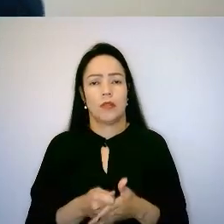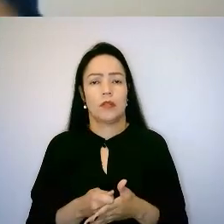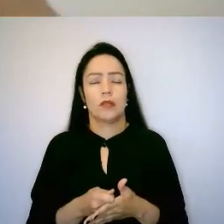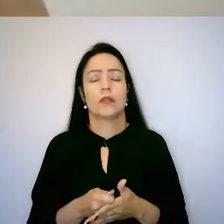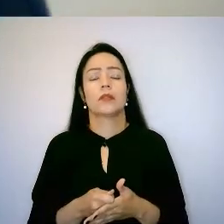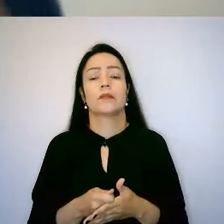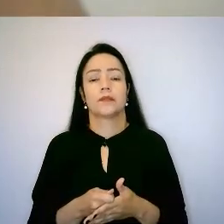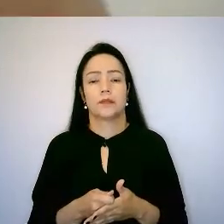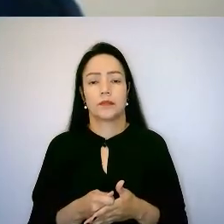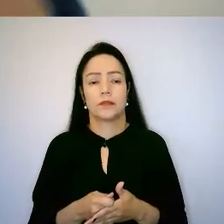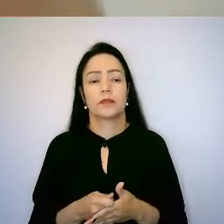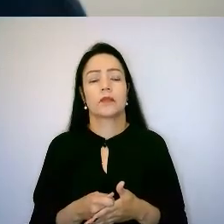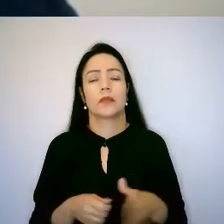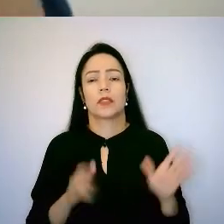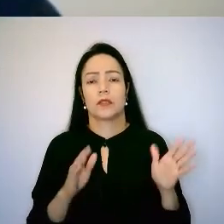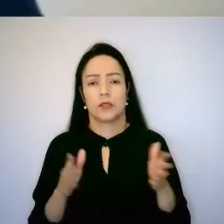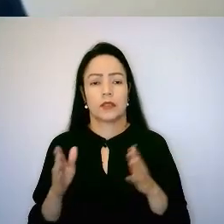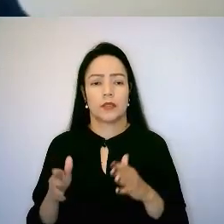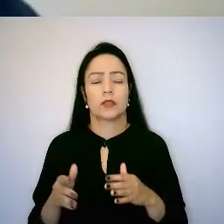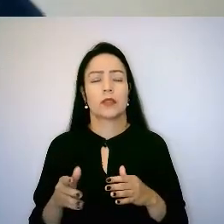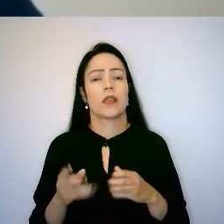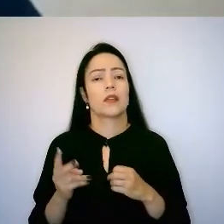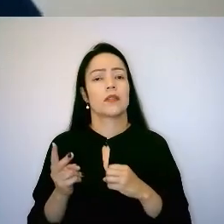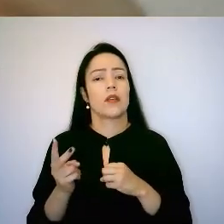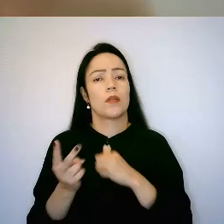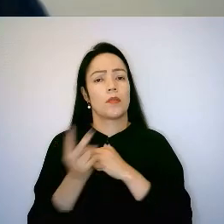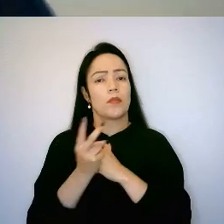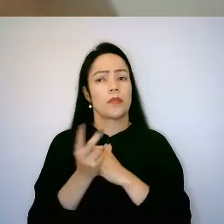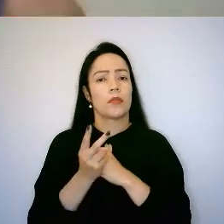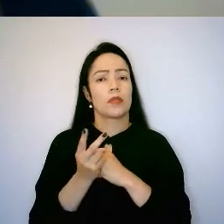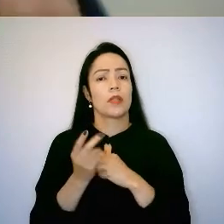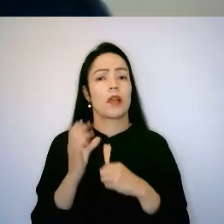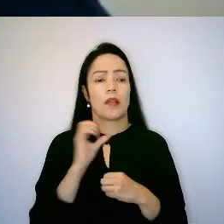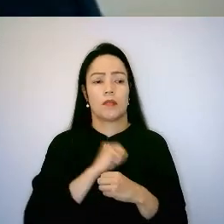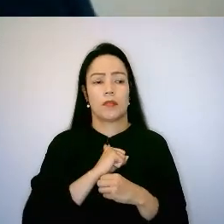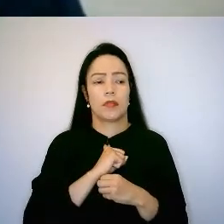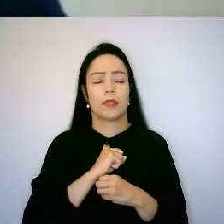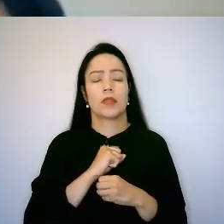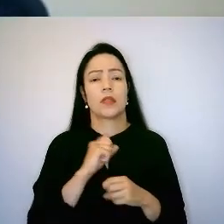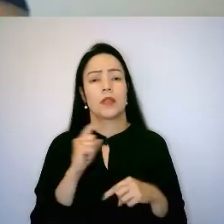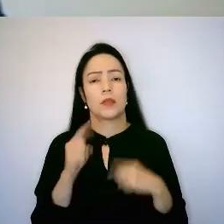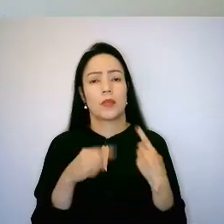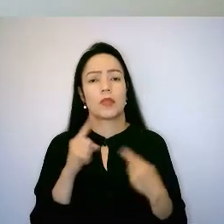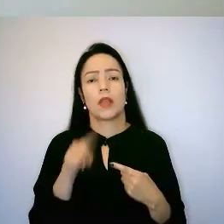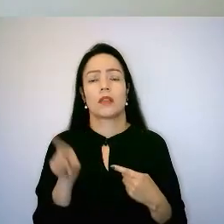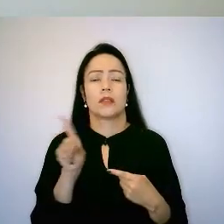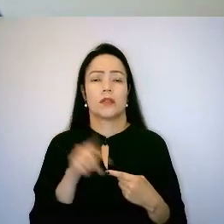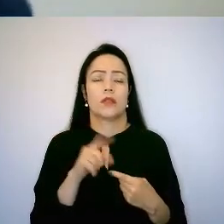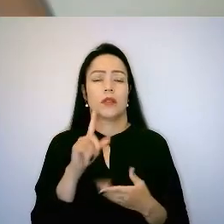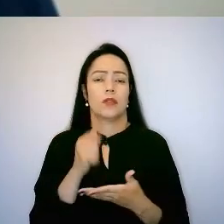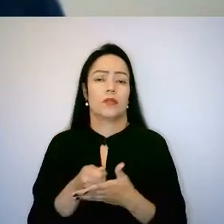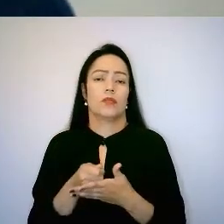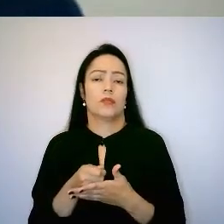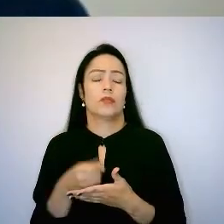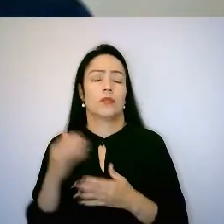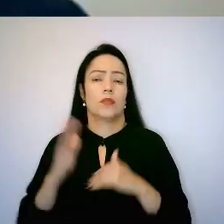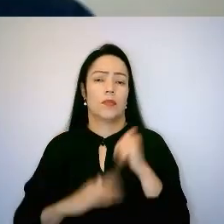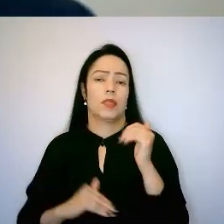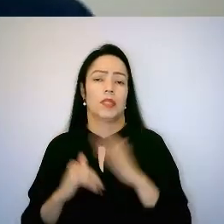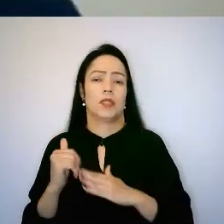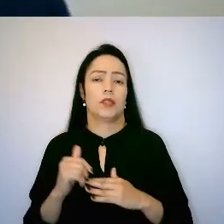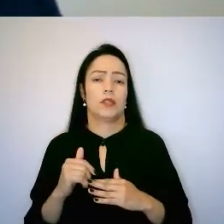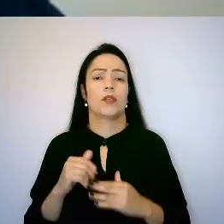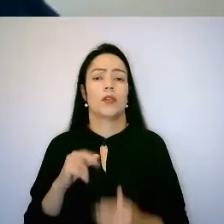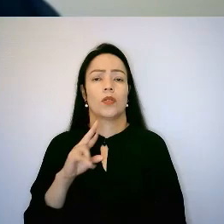que foi proferida em medidas protetivas de urgência que resultou na revogação da decisão do juiz competente Doutor